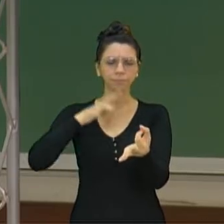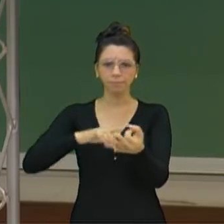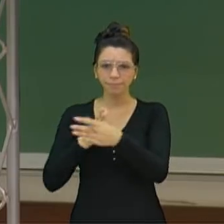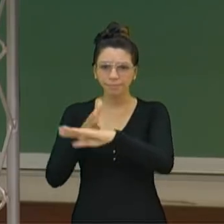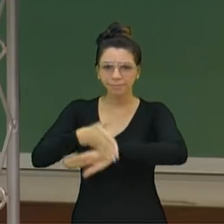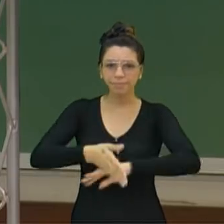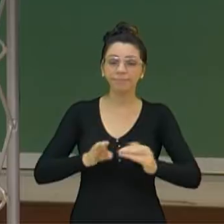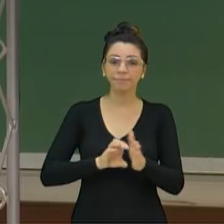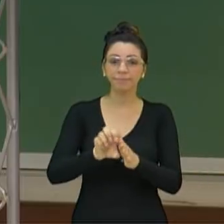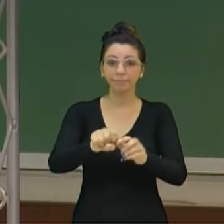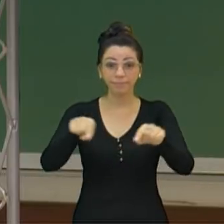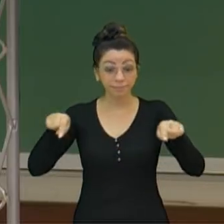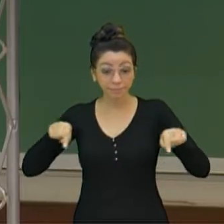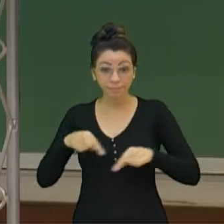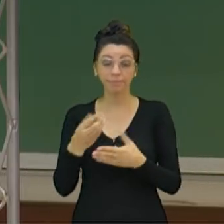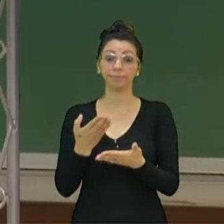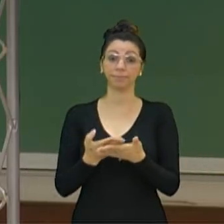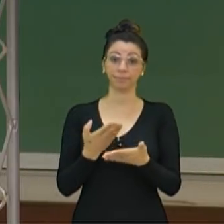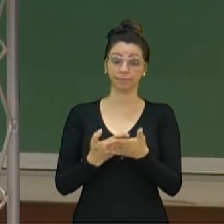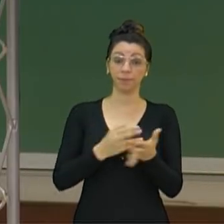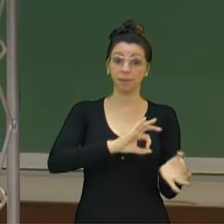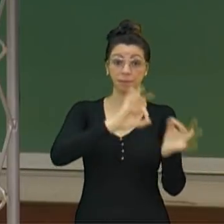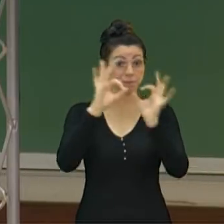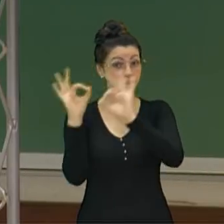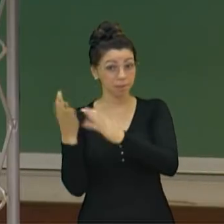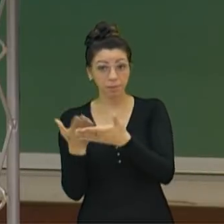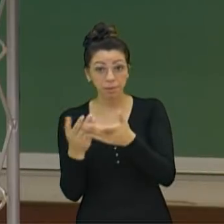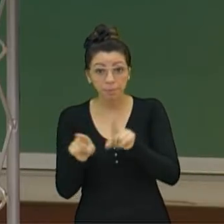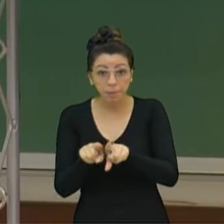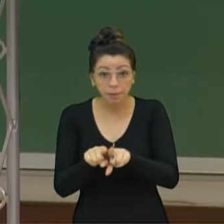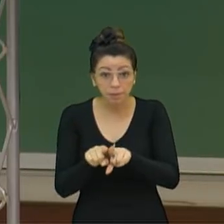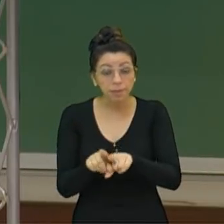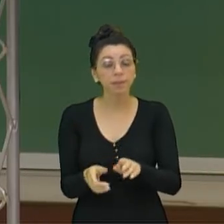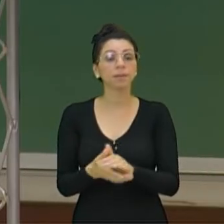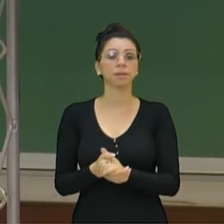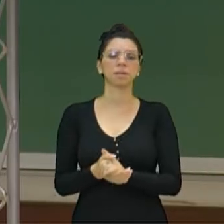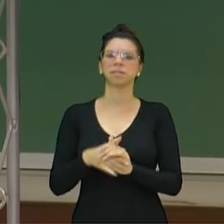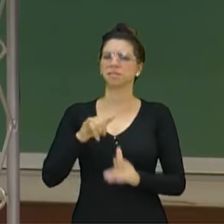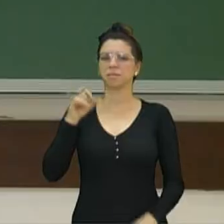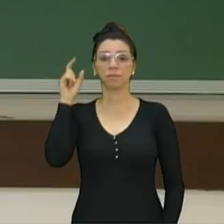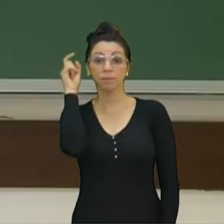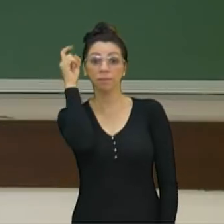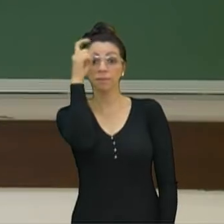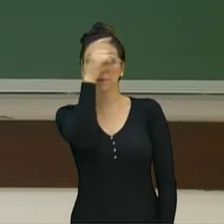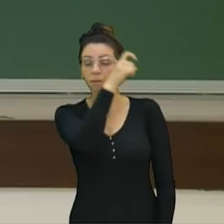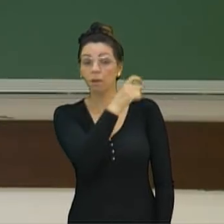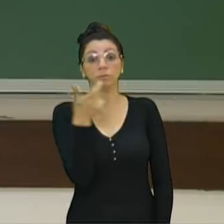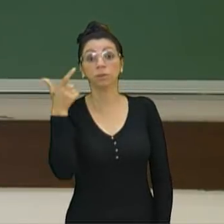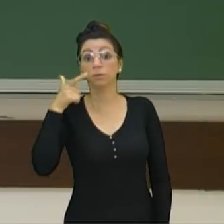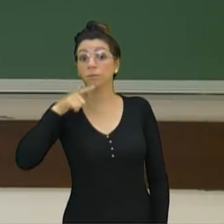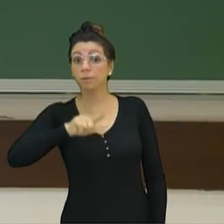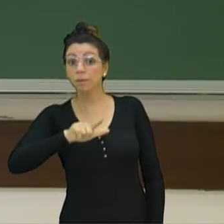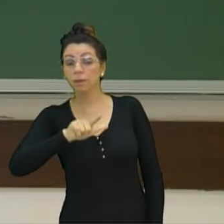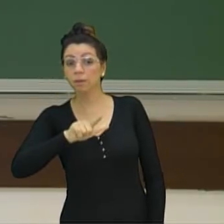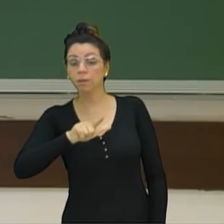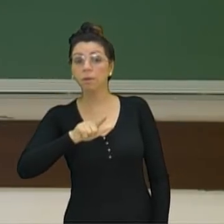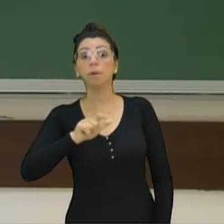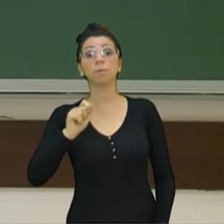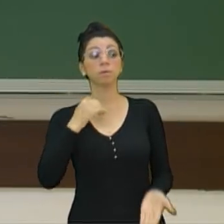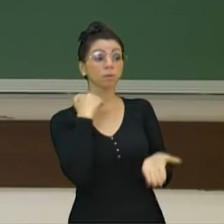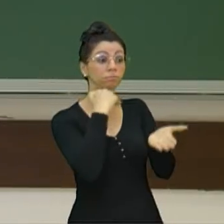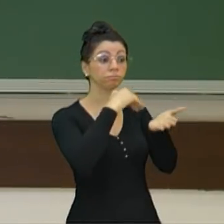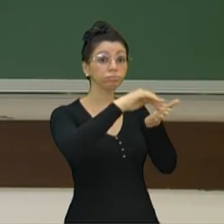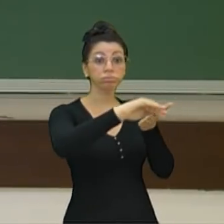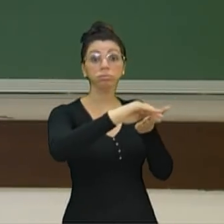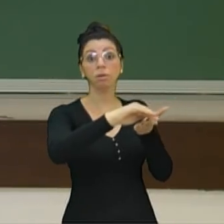o Classroom? Estão conseguindo assistir às aulas? Caso você tenha uma dificuldade e não está conseguindo, entre em contato com o